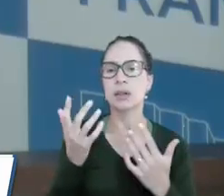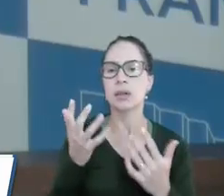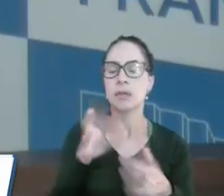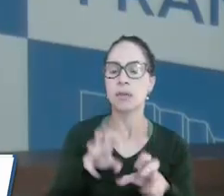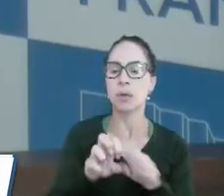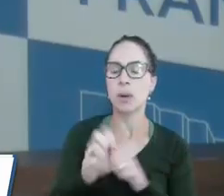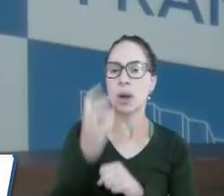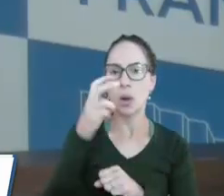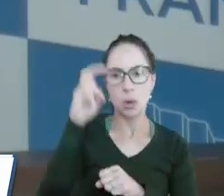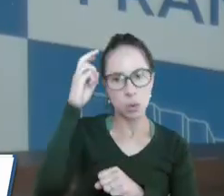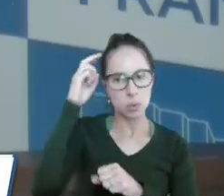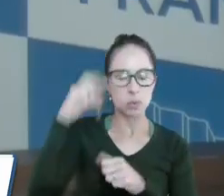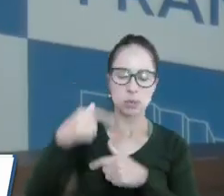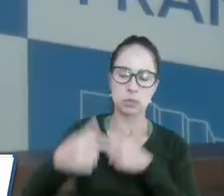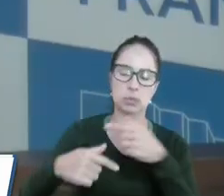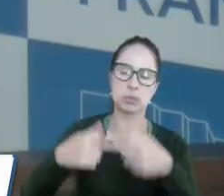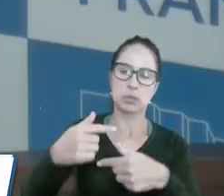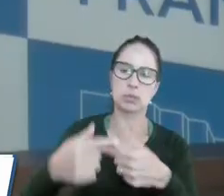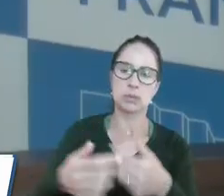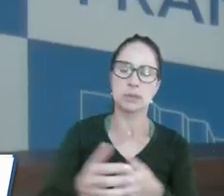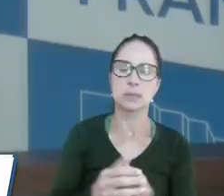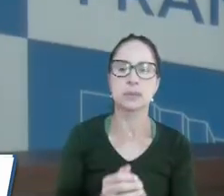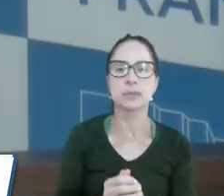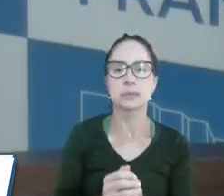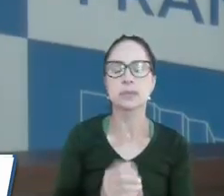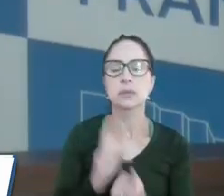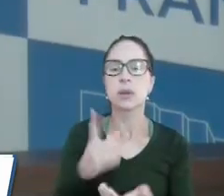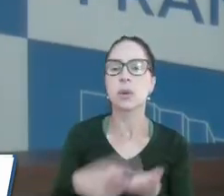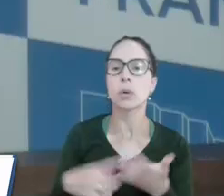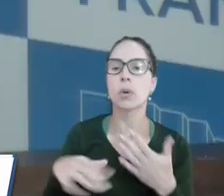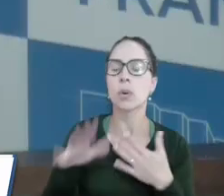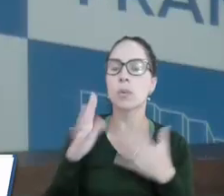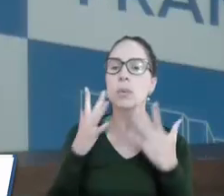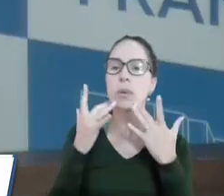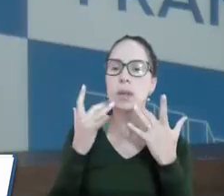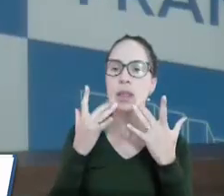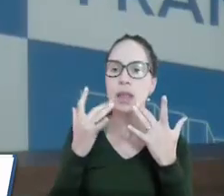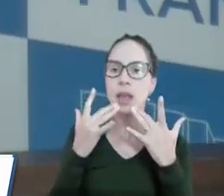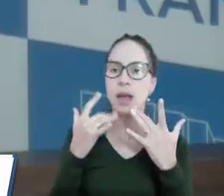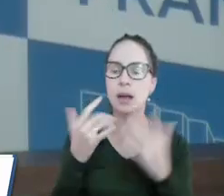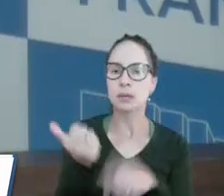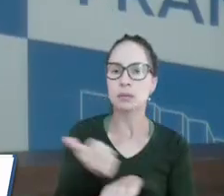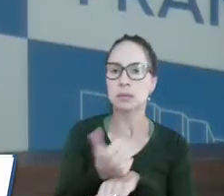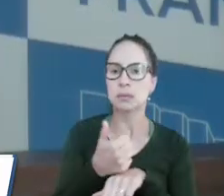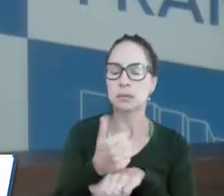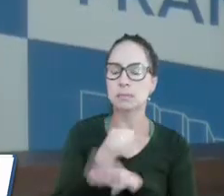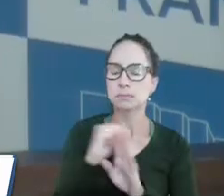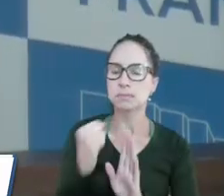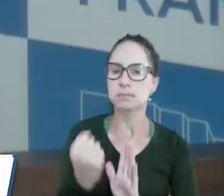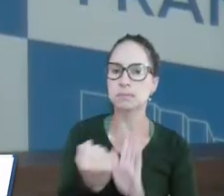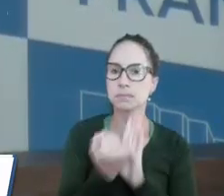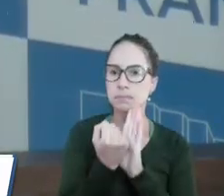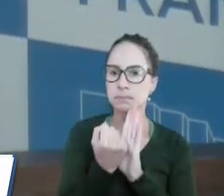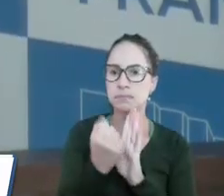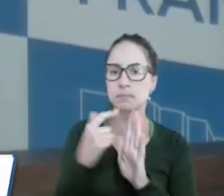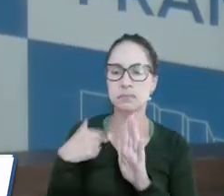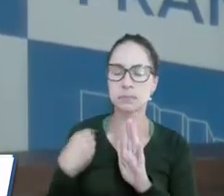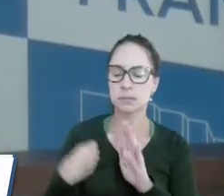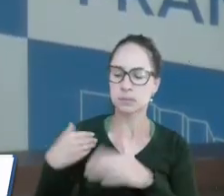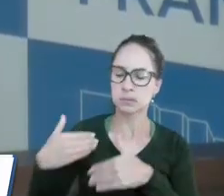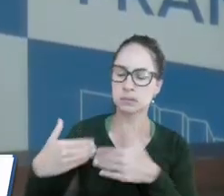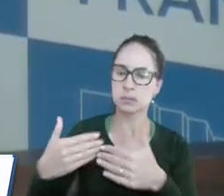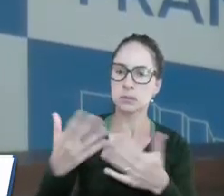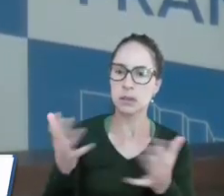de gerações. Seu compromisso com o teatro amador é um verdadeiro patrimônio, e sua trajetória inspira